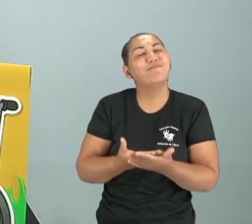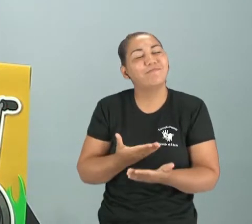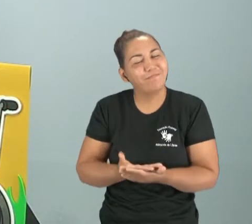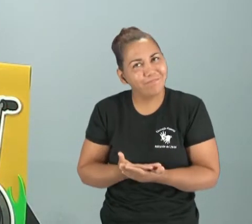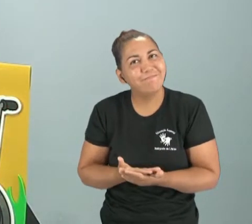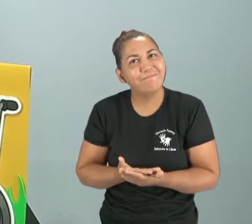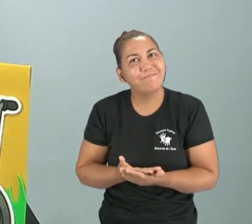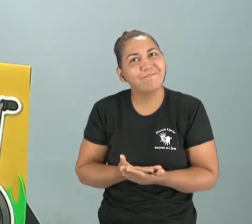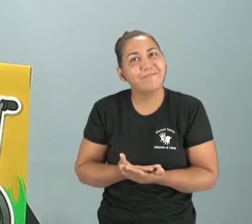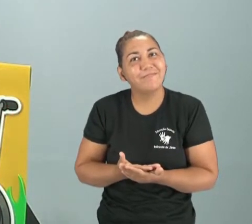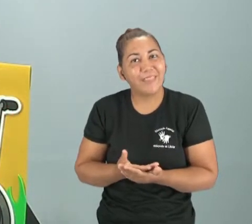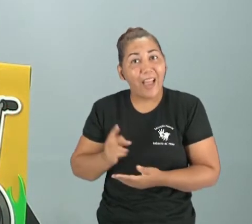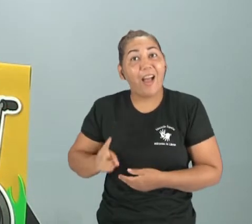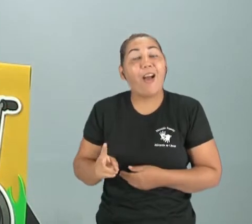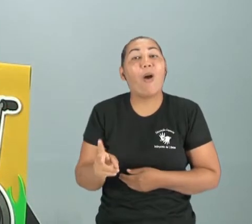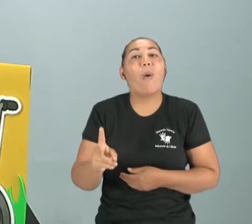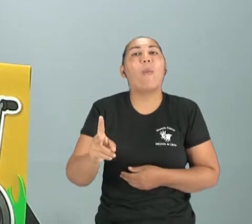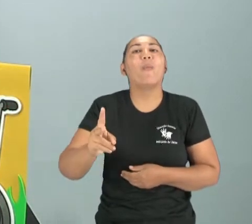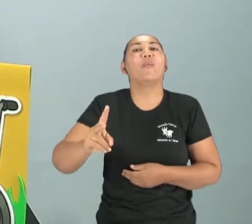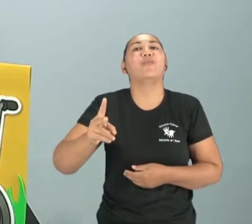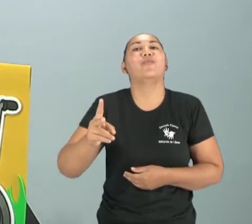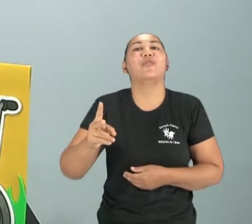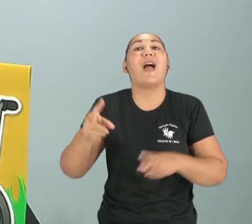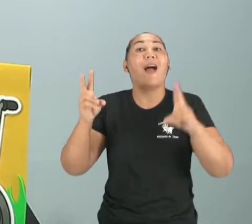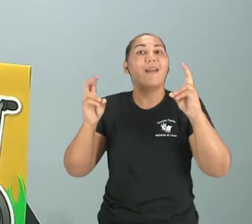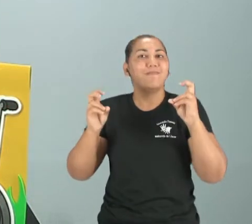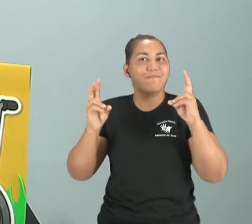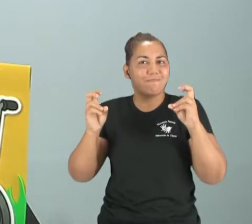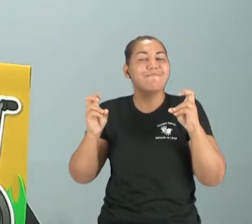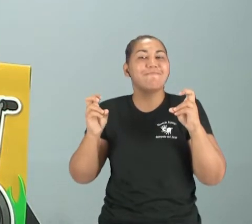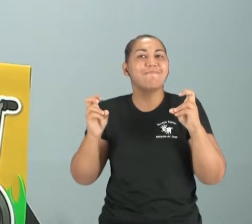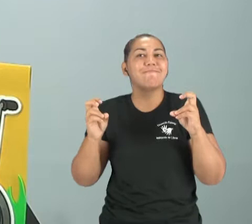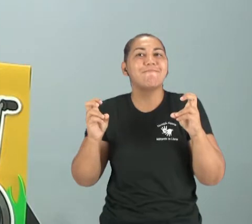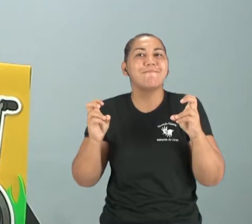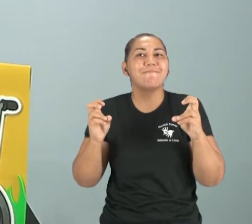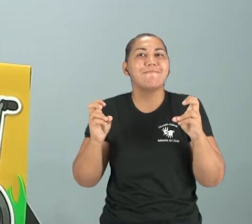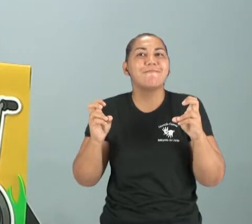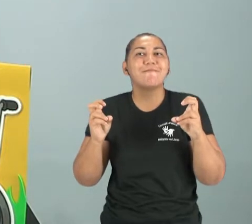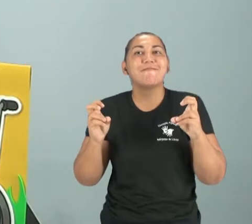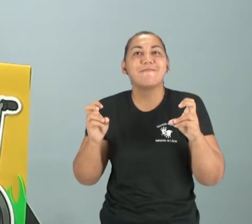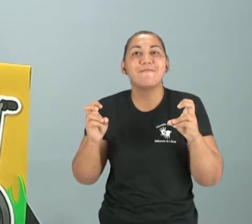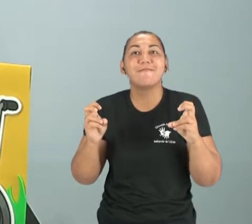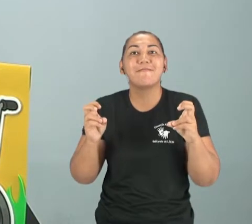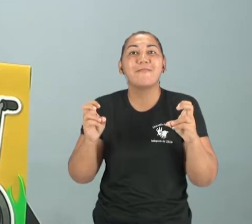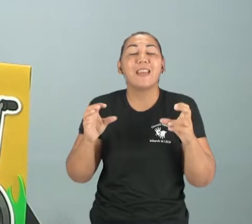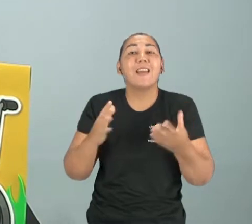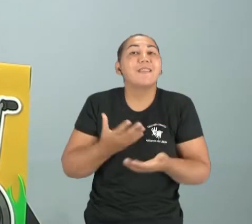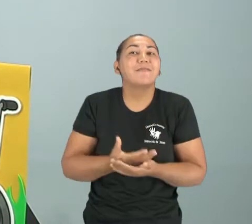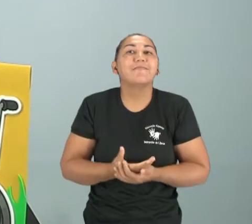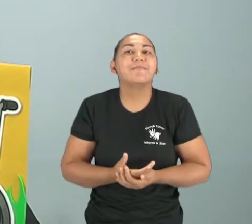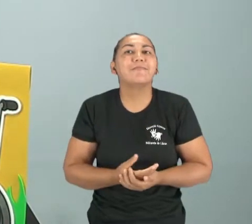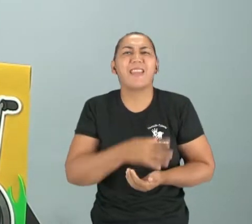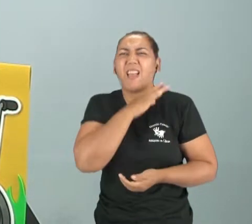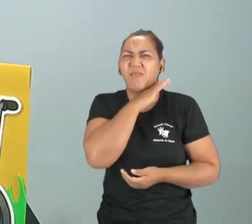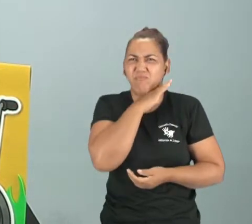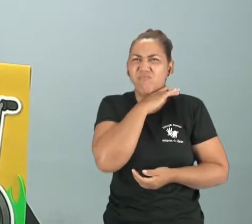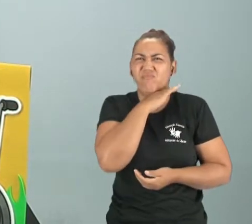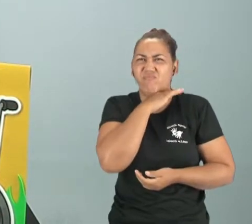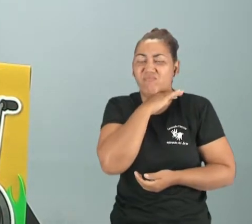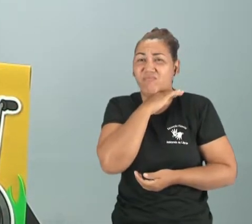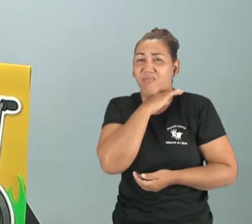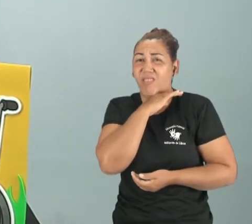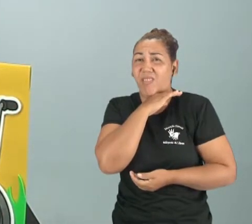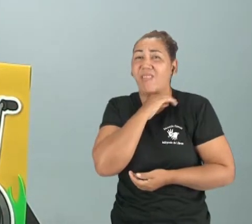nós continuarmos falando sobre um assunto bastante, um pouco, ruim, né? Sobre